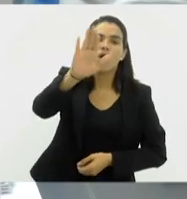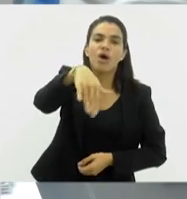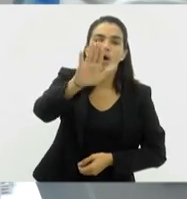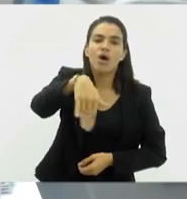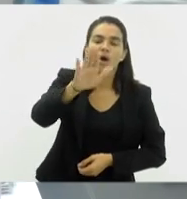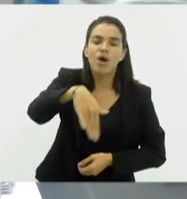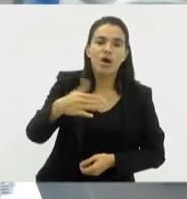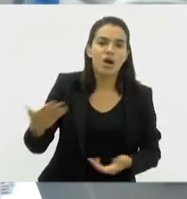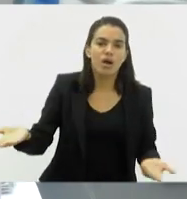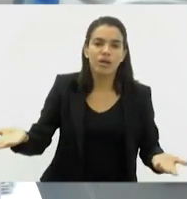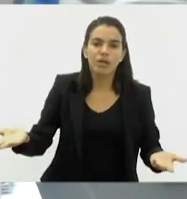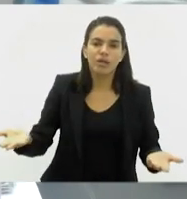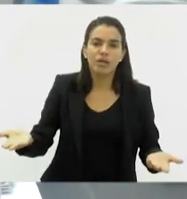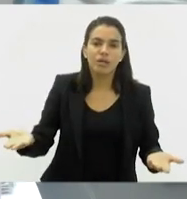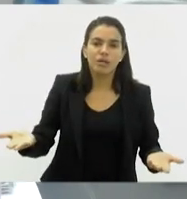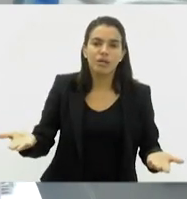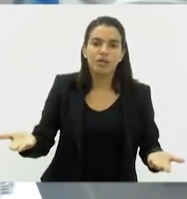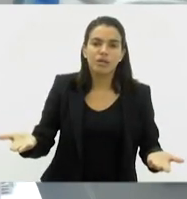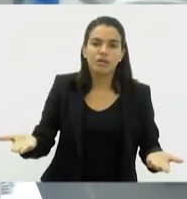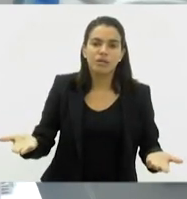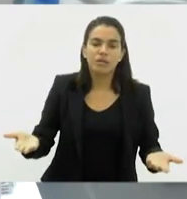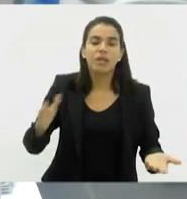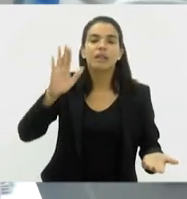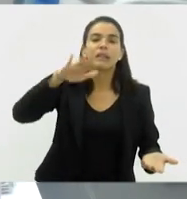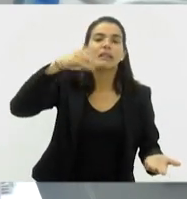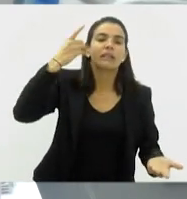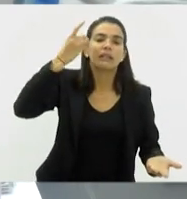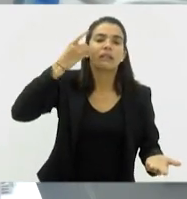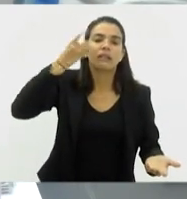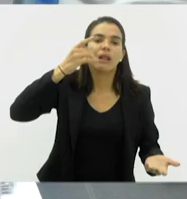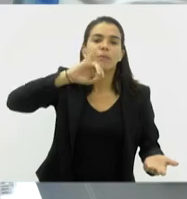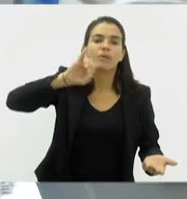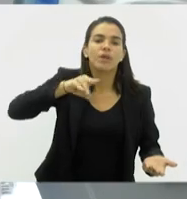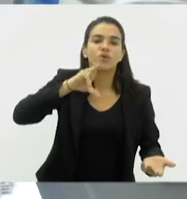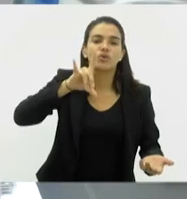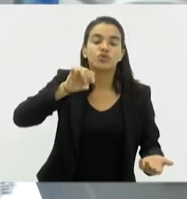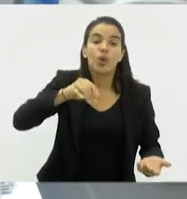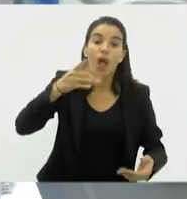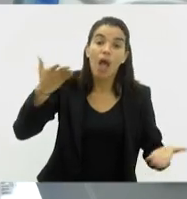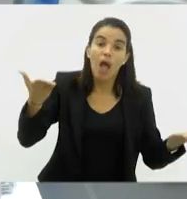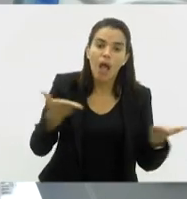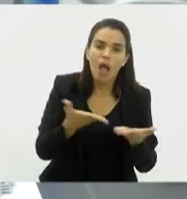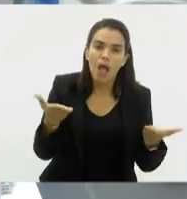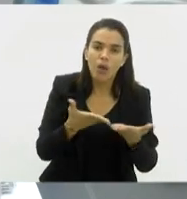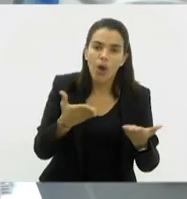falha tem hora que funciona e tem hora que não funciona deput